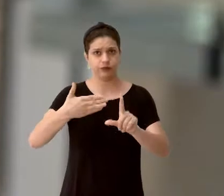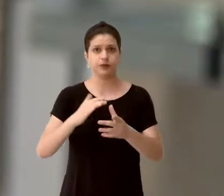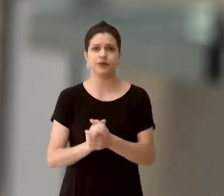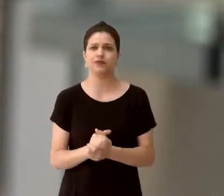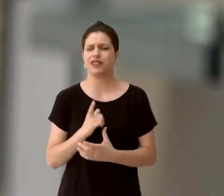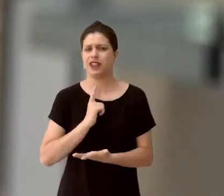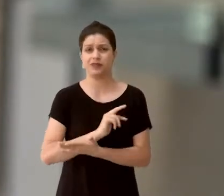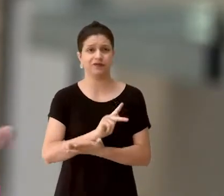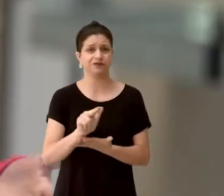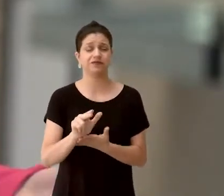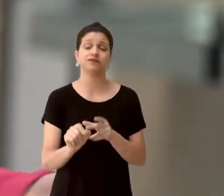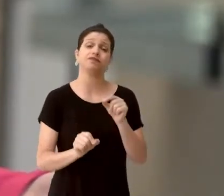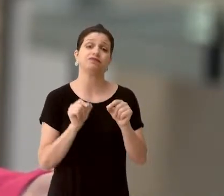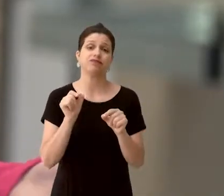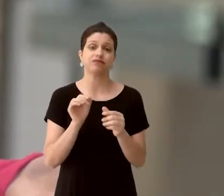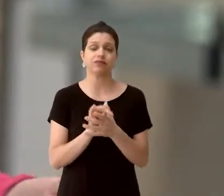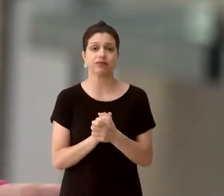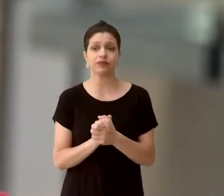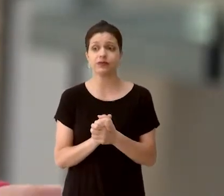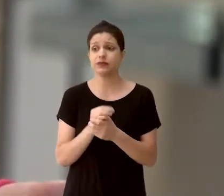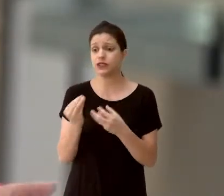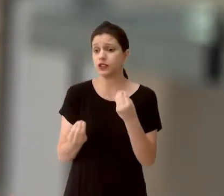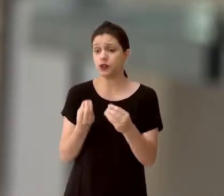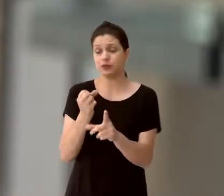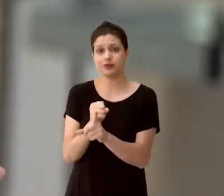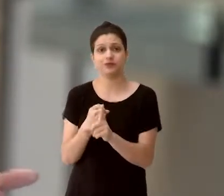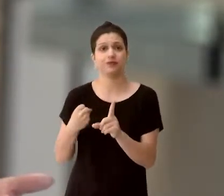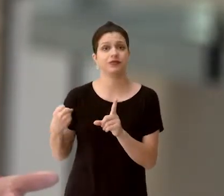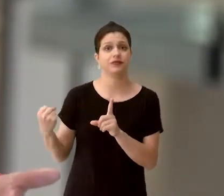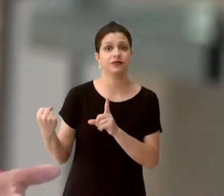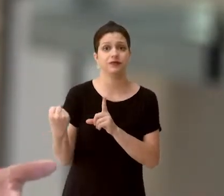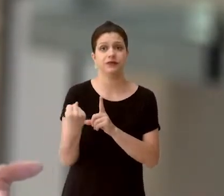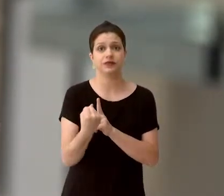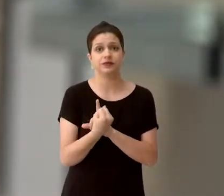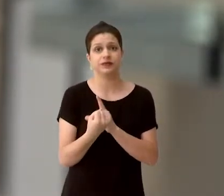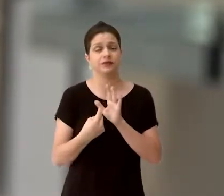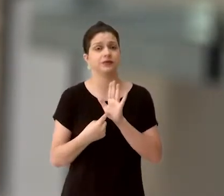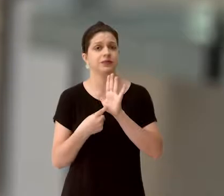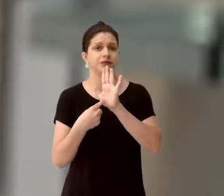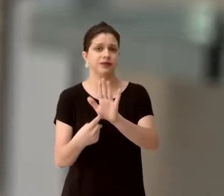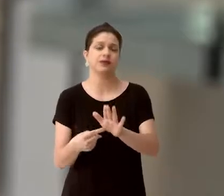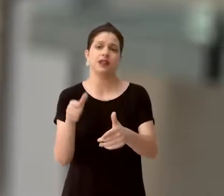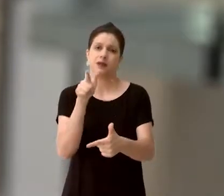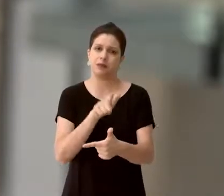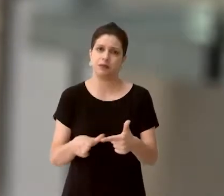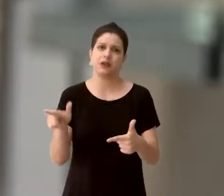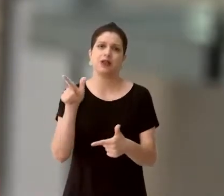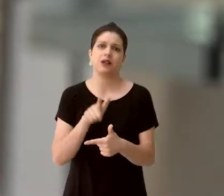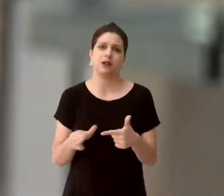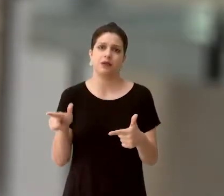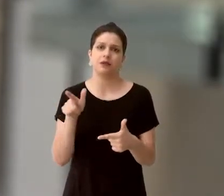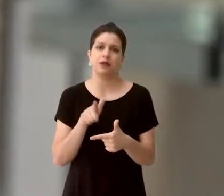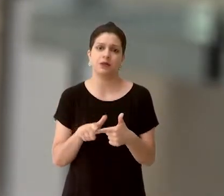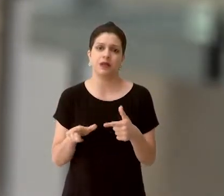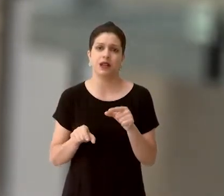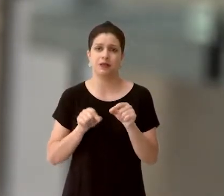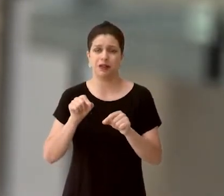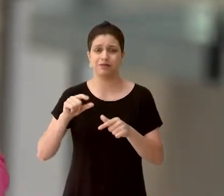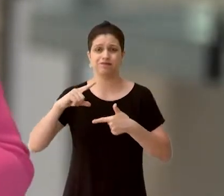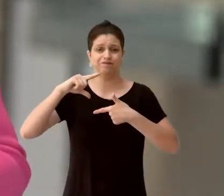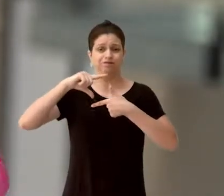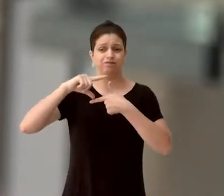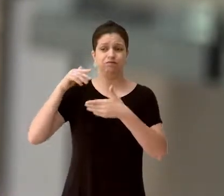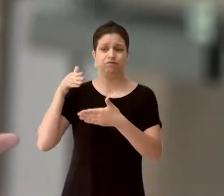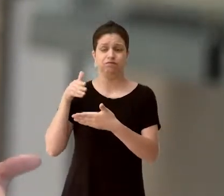virtual da Assembleia naquele período complicado eram várias. Afinal, a sociedade passou a